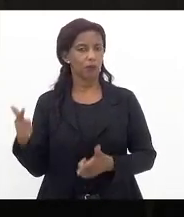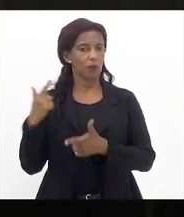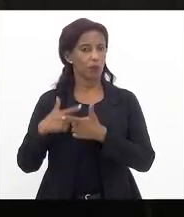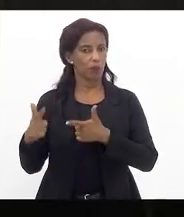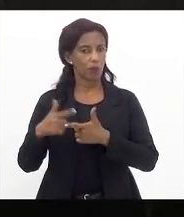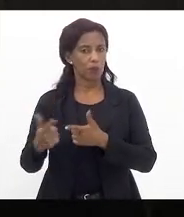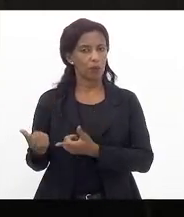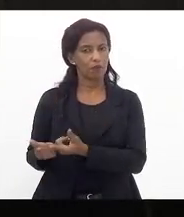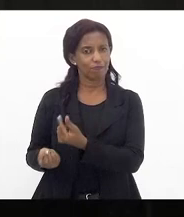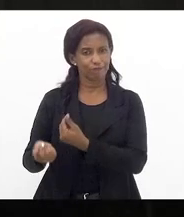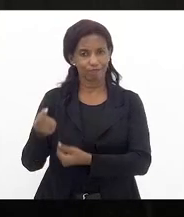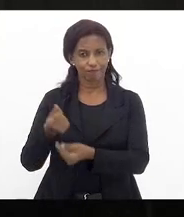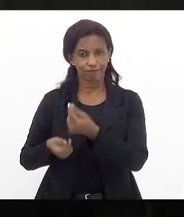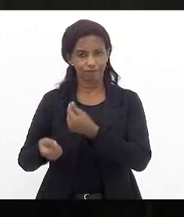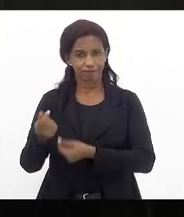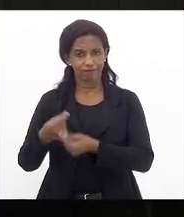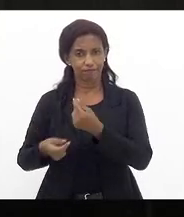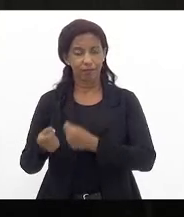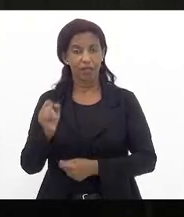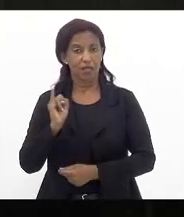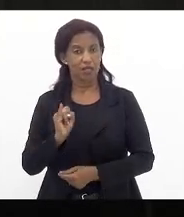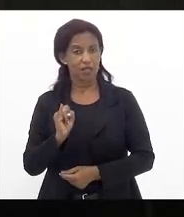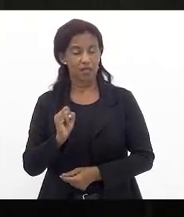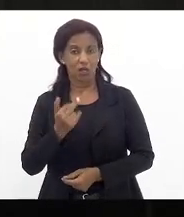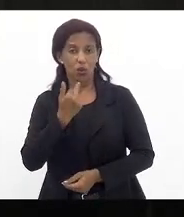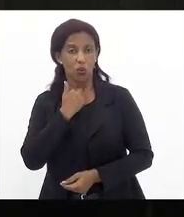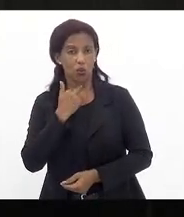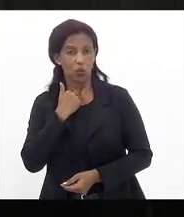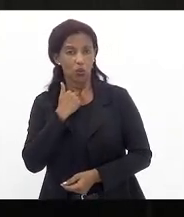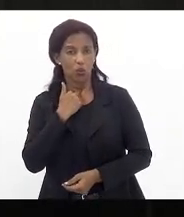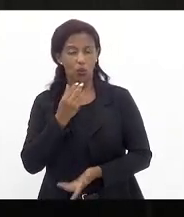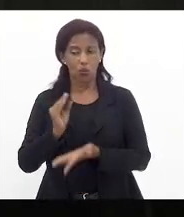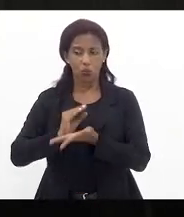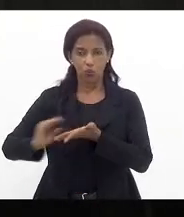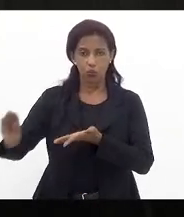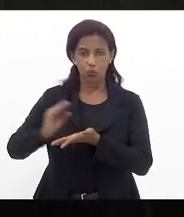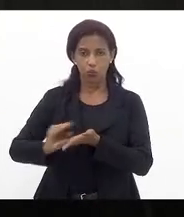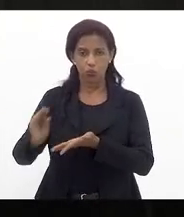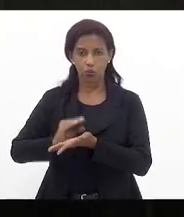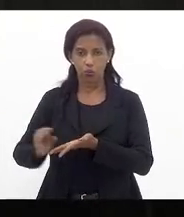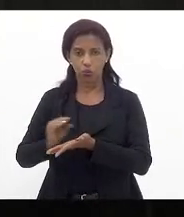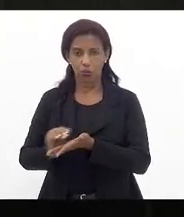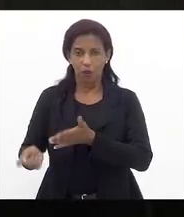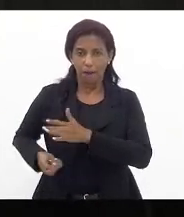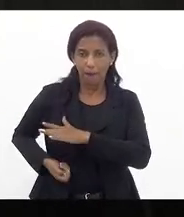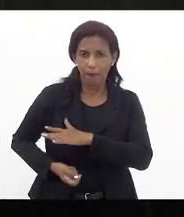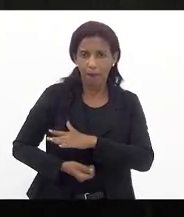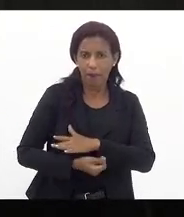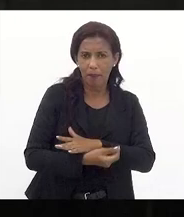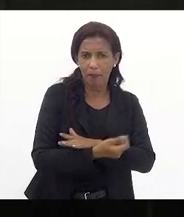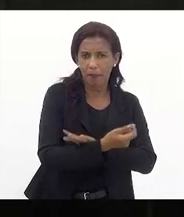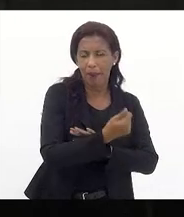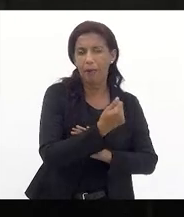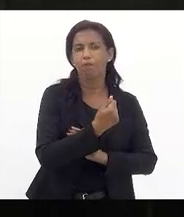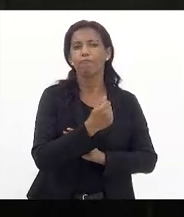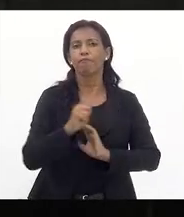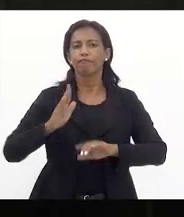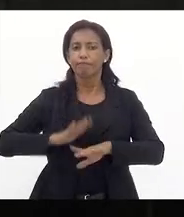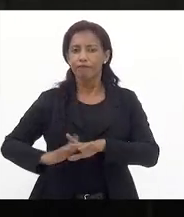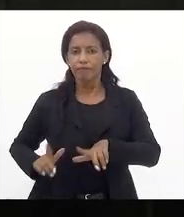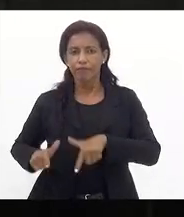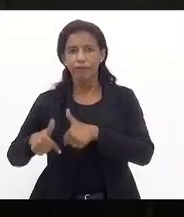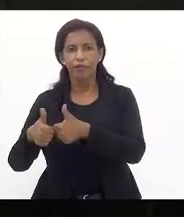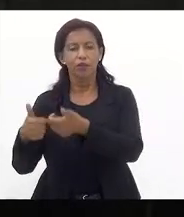crise financeira se não for capaz de investir e de investir em